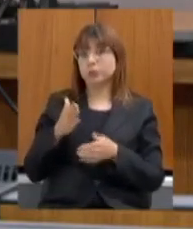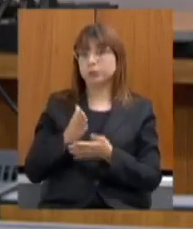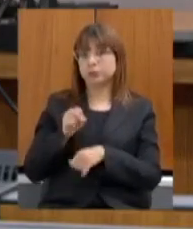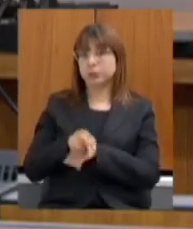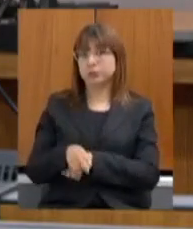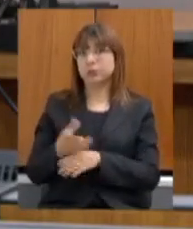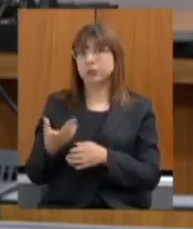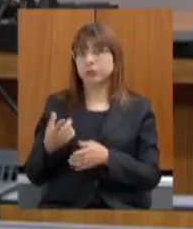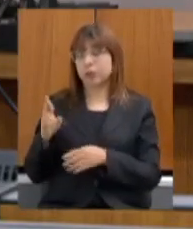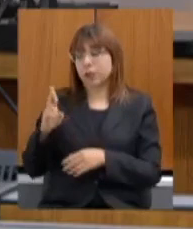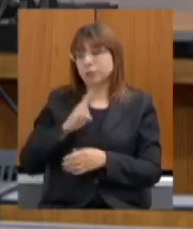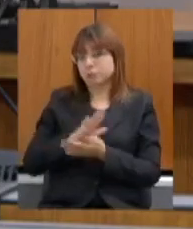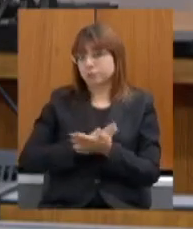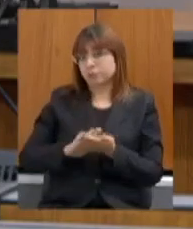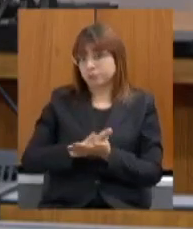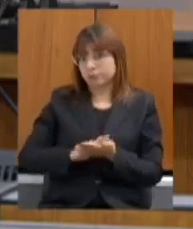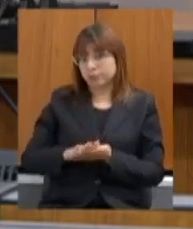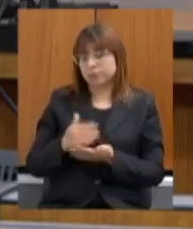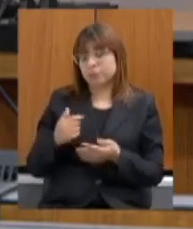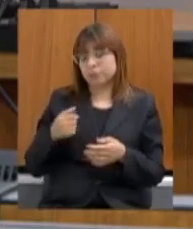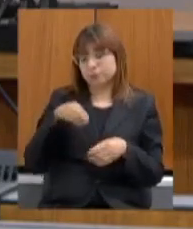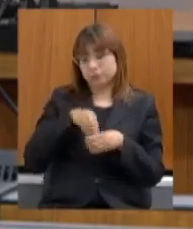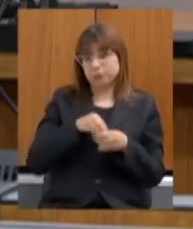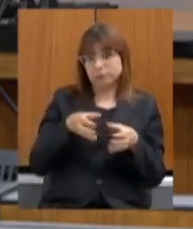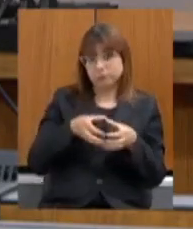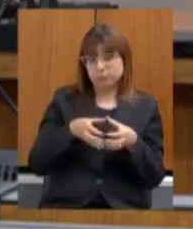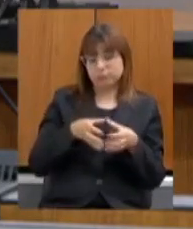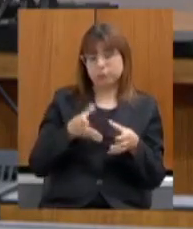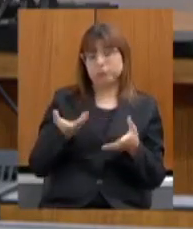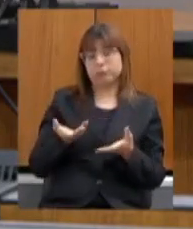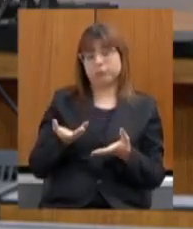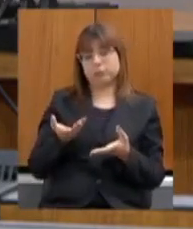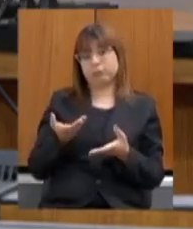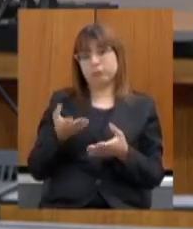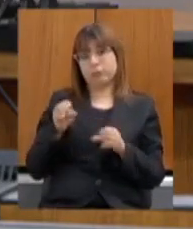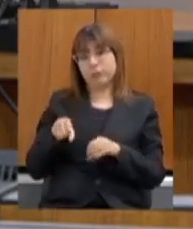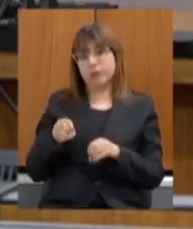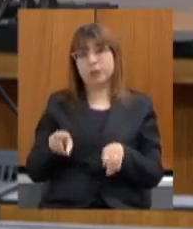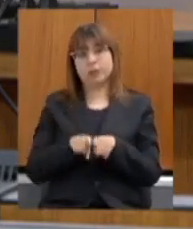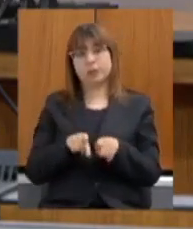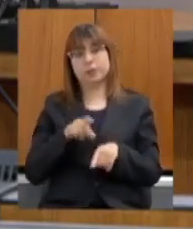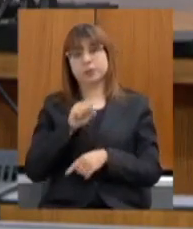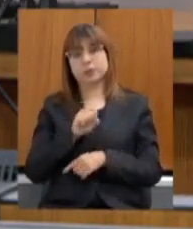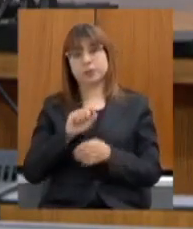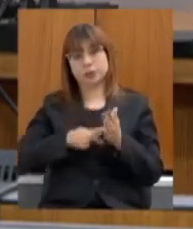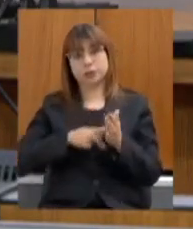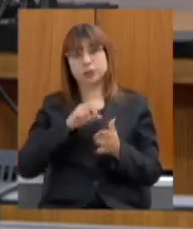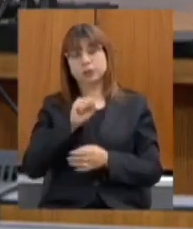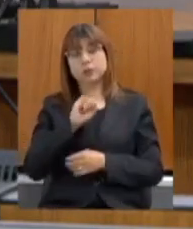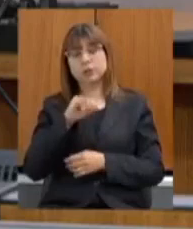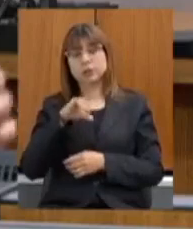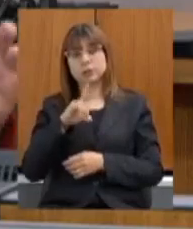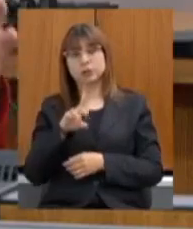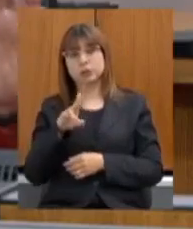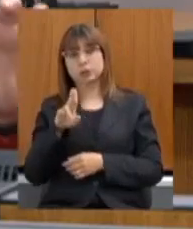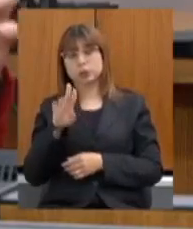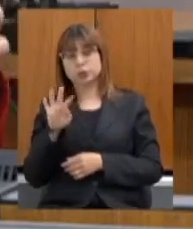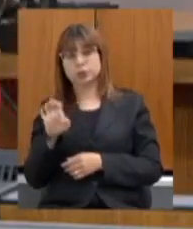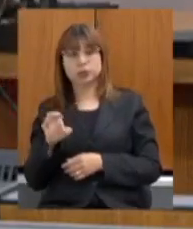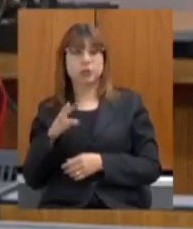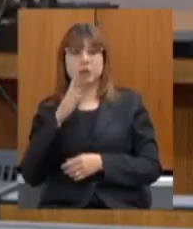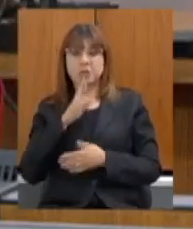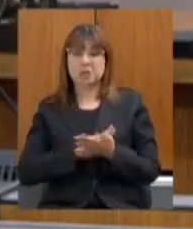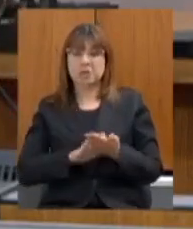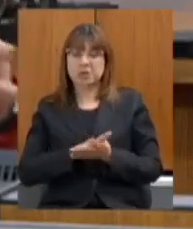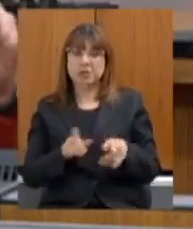resposta. Eu não tenho resposta na Comissão de Educação, o Sindhute não tem resposta de um cronograma, apesar de muitas reuniões. Então, o debate é